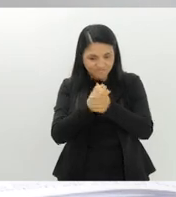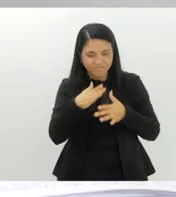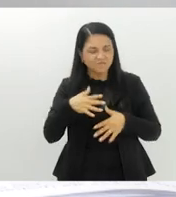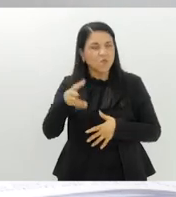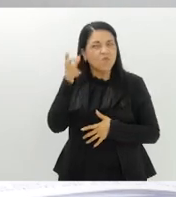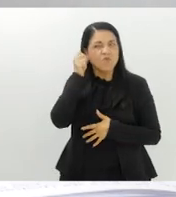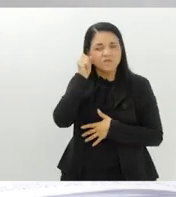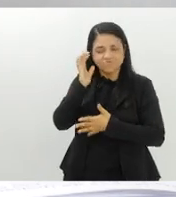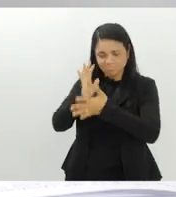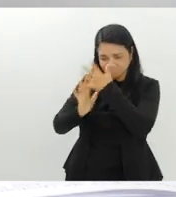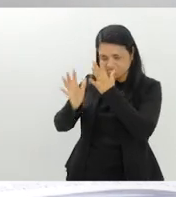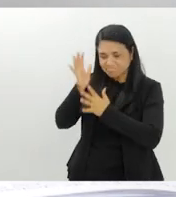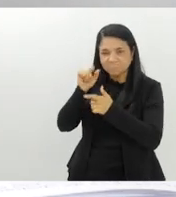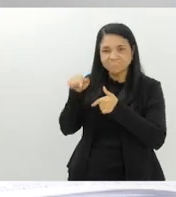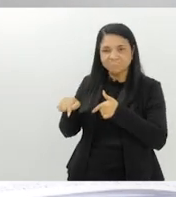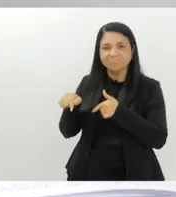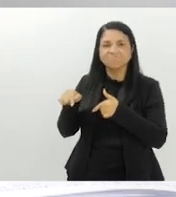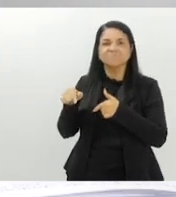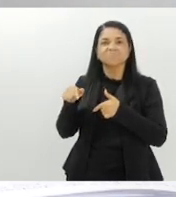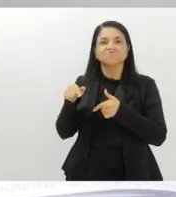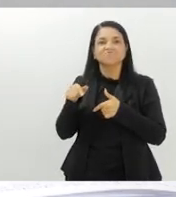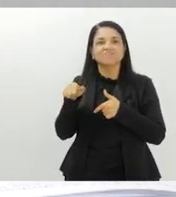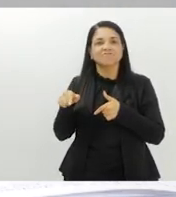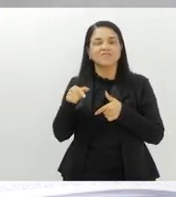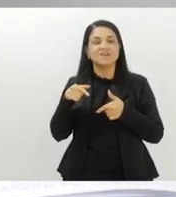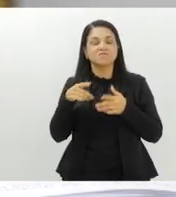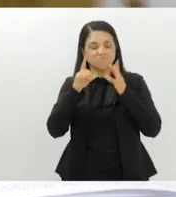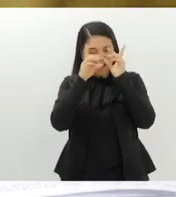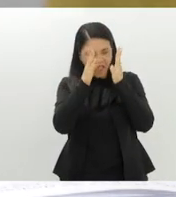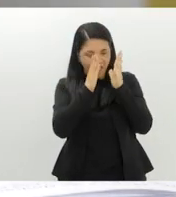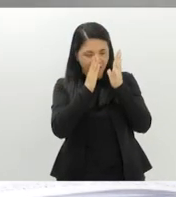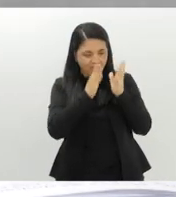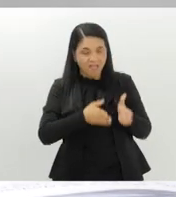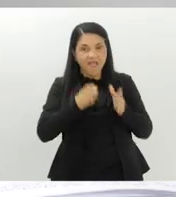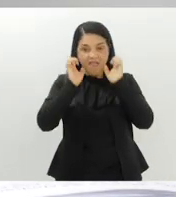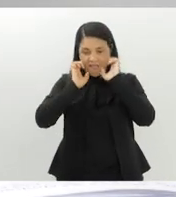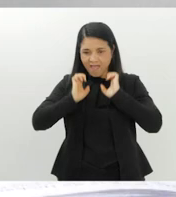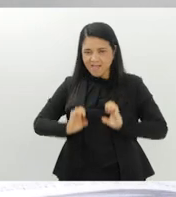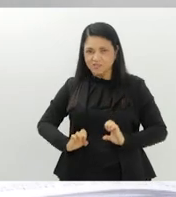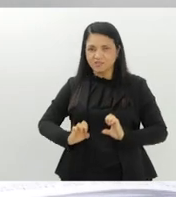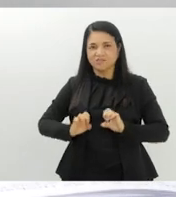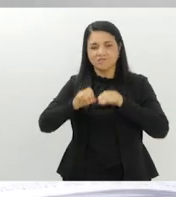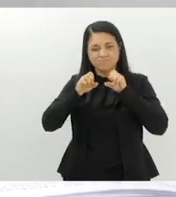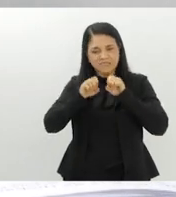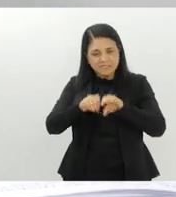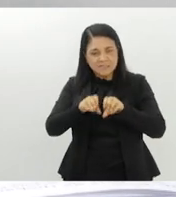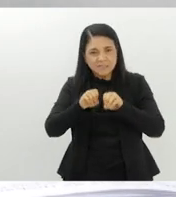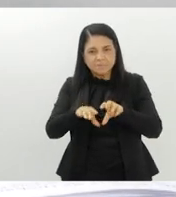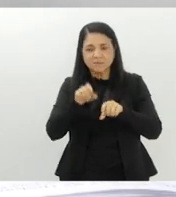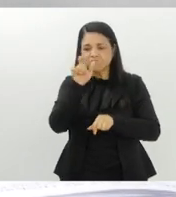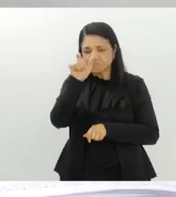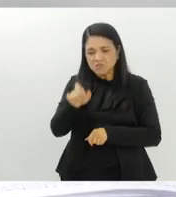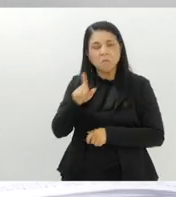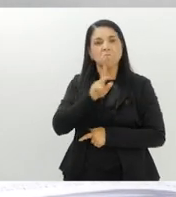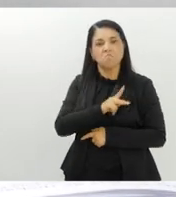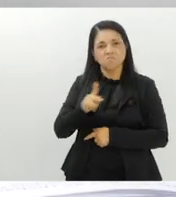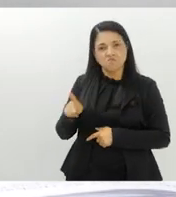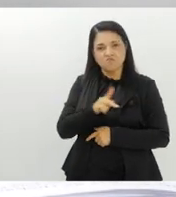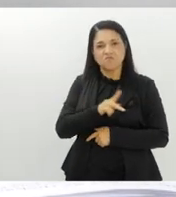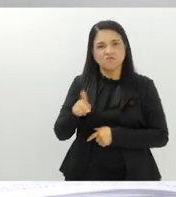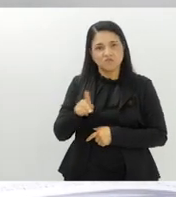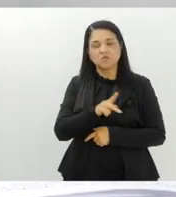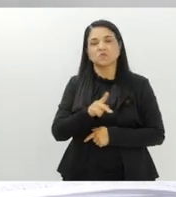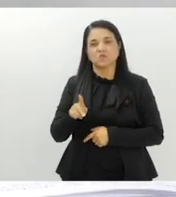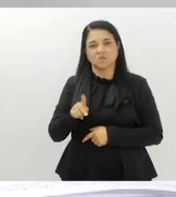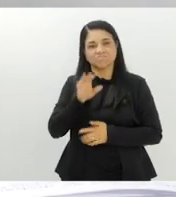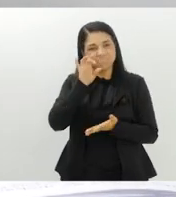passa de firmeza, ética, integridade, ensinamento, mostra que você é mesmo um professor, no sentido mais